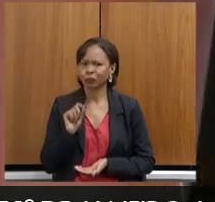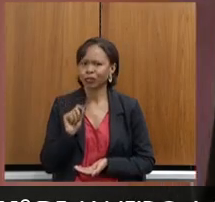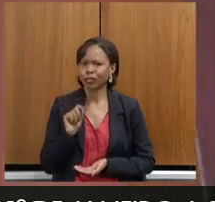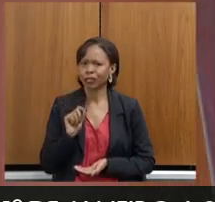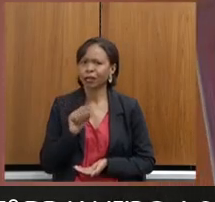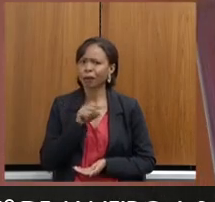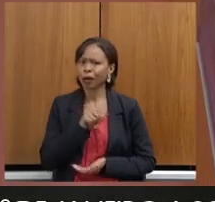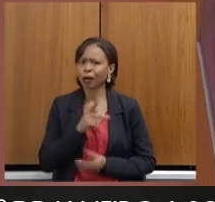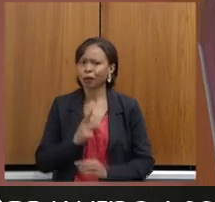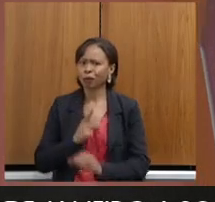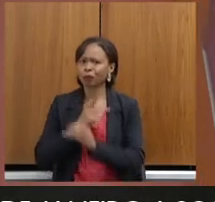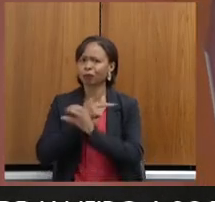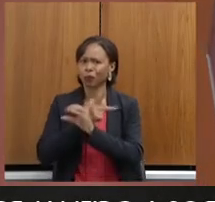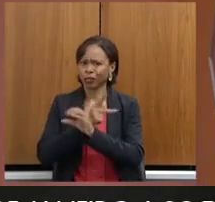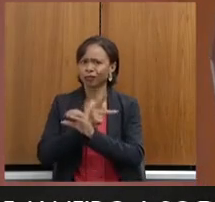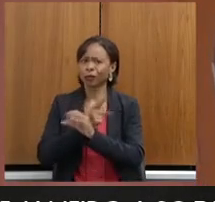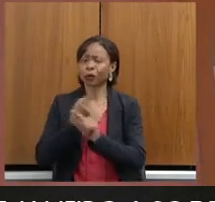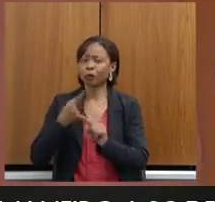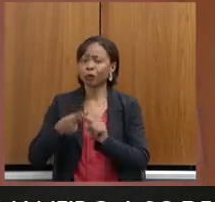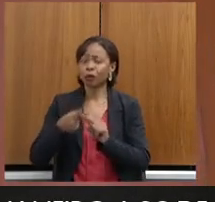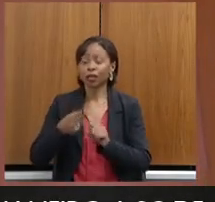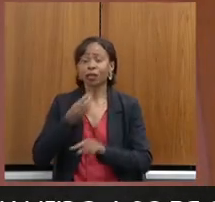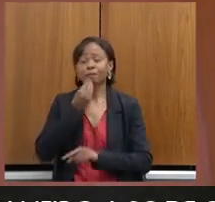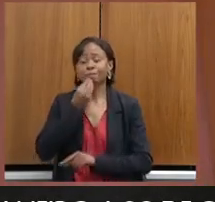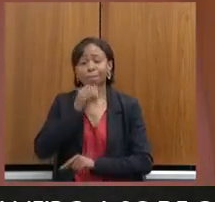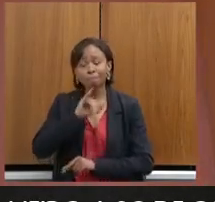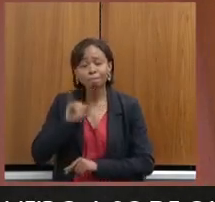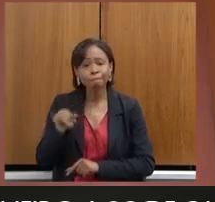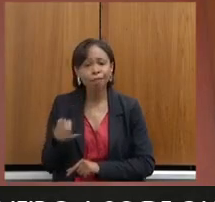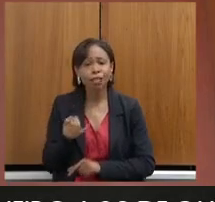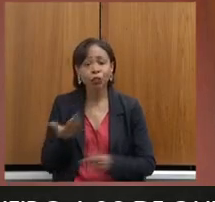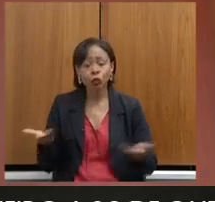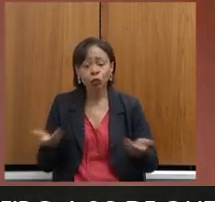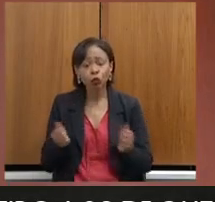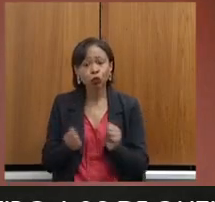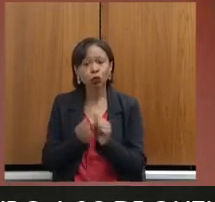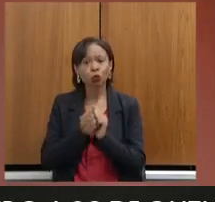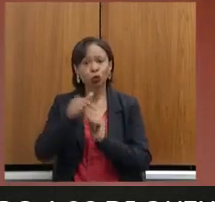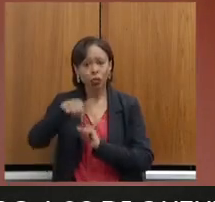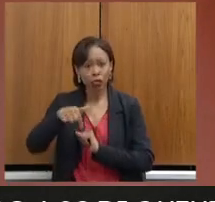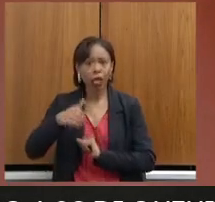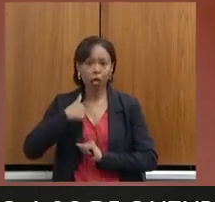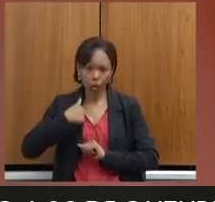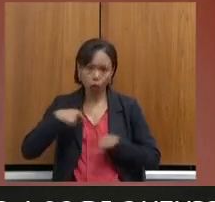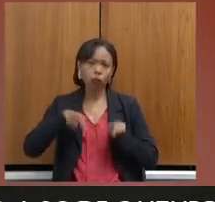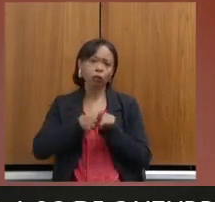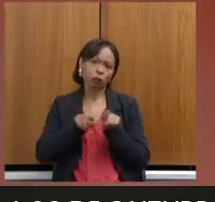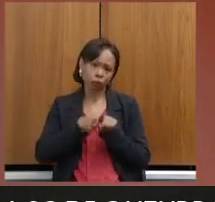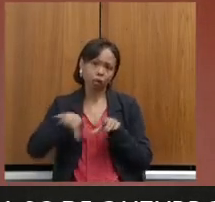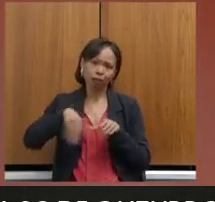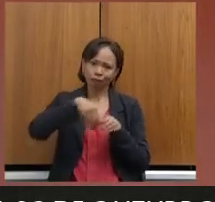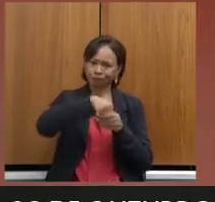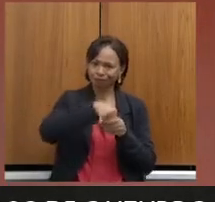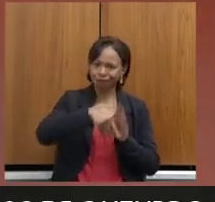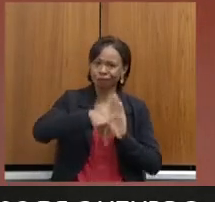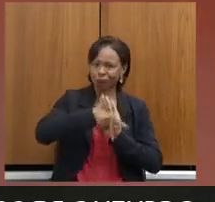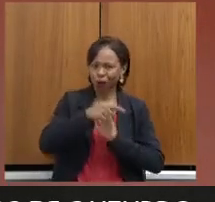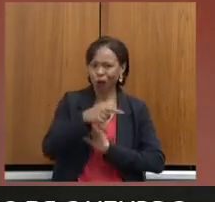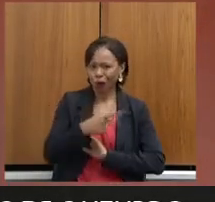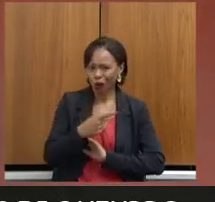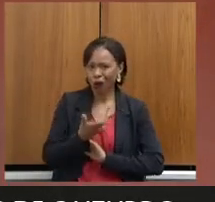polícia civil temos a oportunidade de estarmos aqui eu eu me incluo porque eu também sou membro da instituição